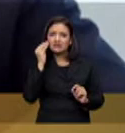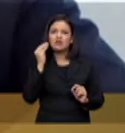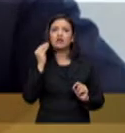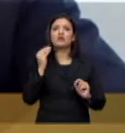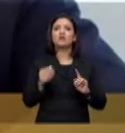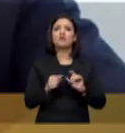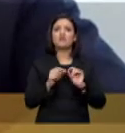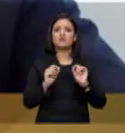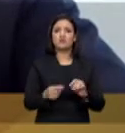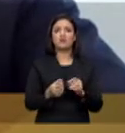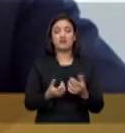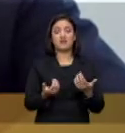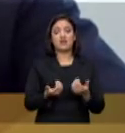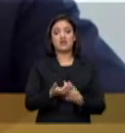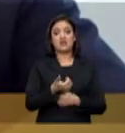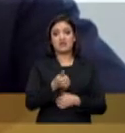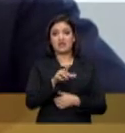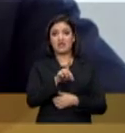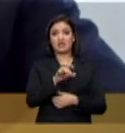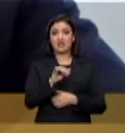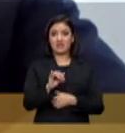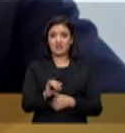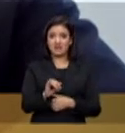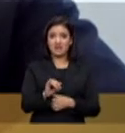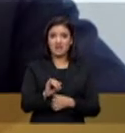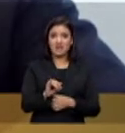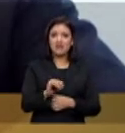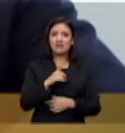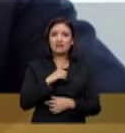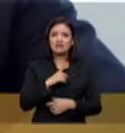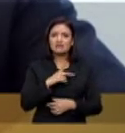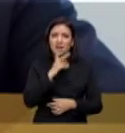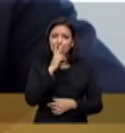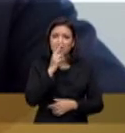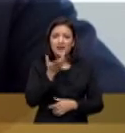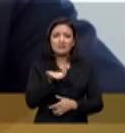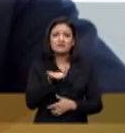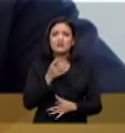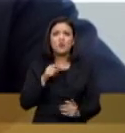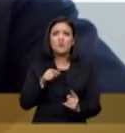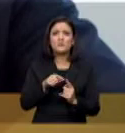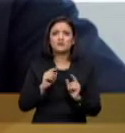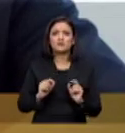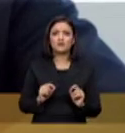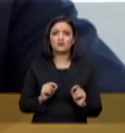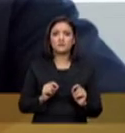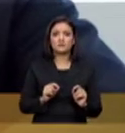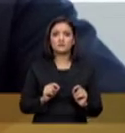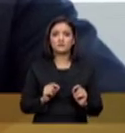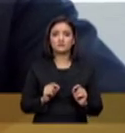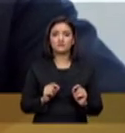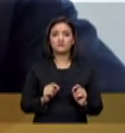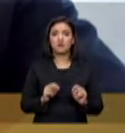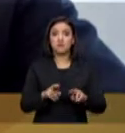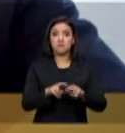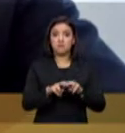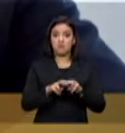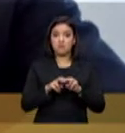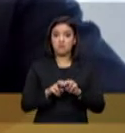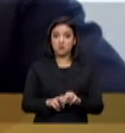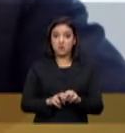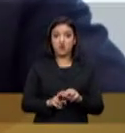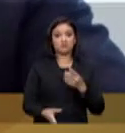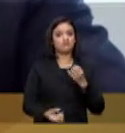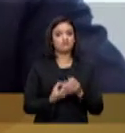ação direta de inconstitucionalidade, uma ação de controle concentrado de inconstitucionalidade, como todos nós sabemos, com uma edição de